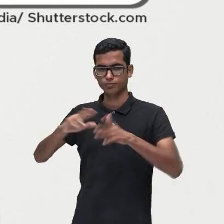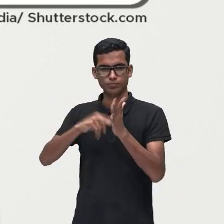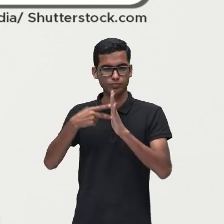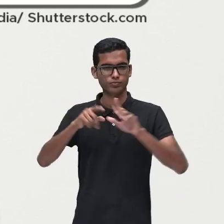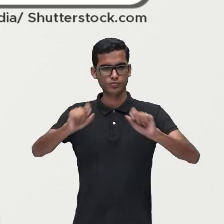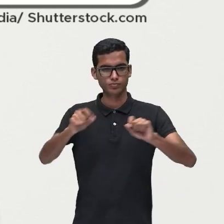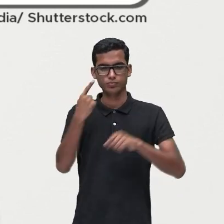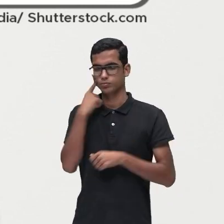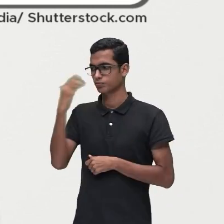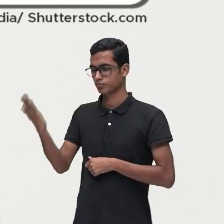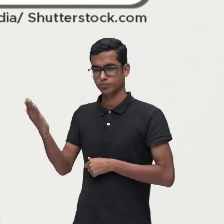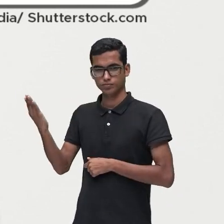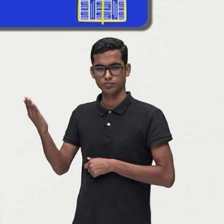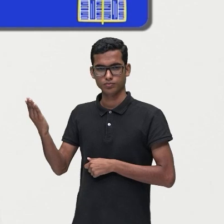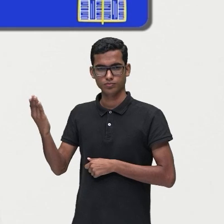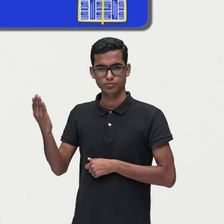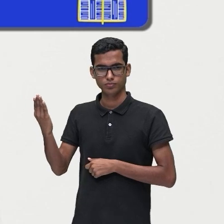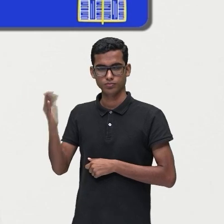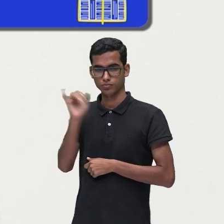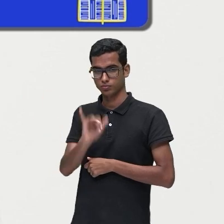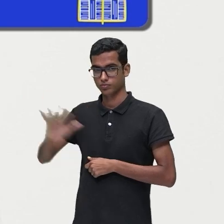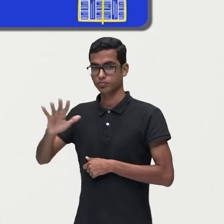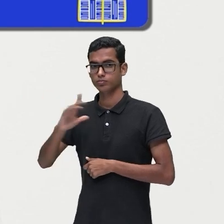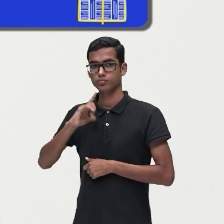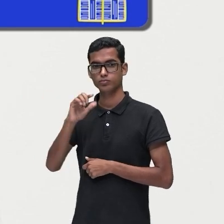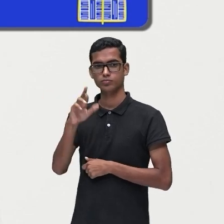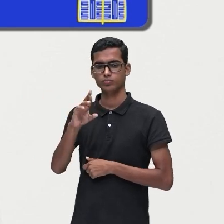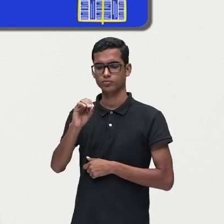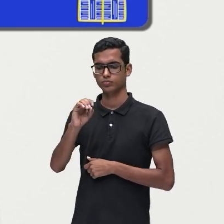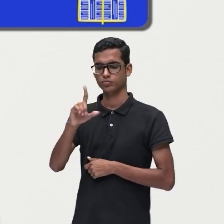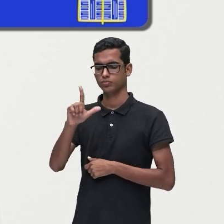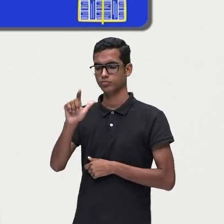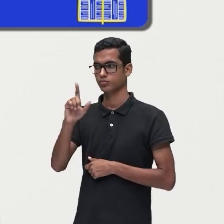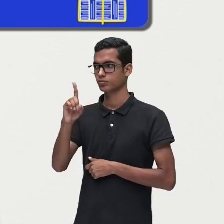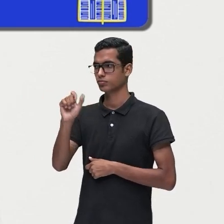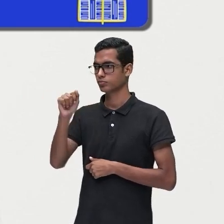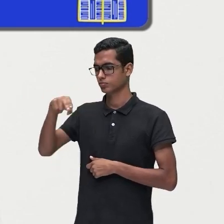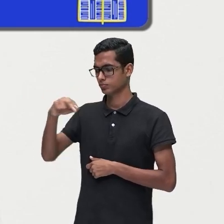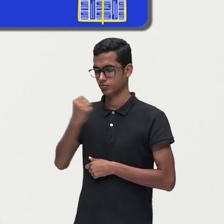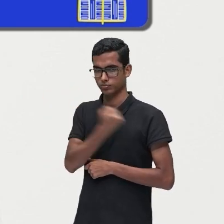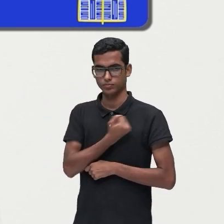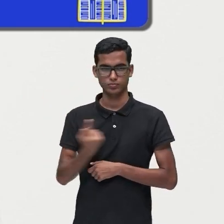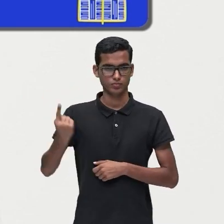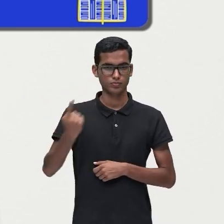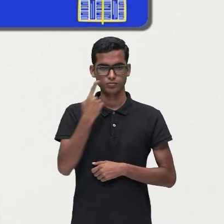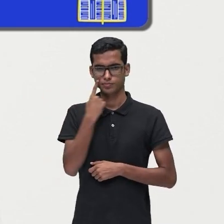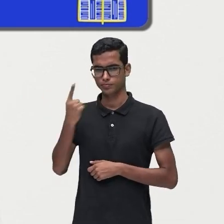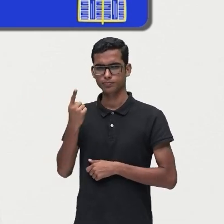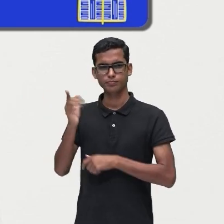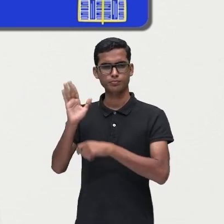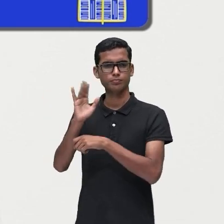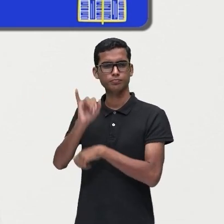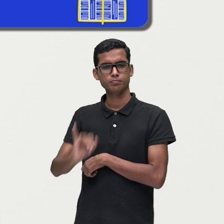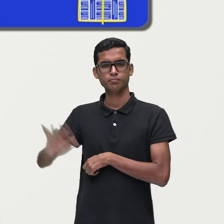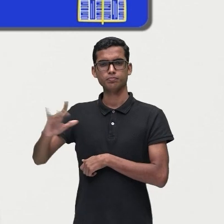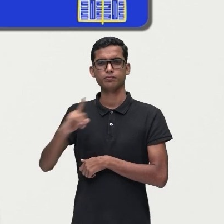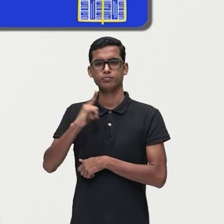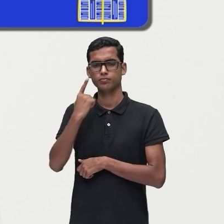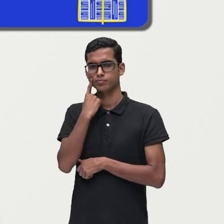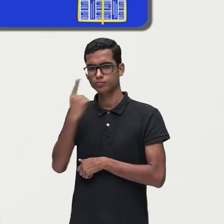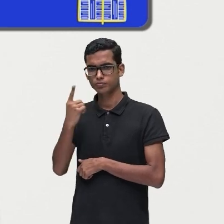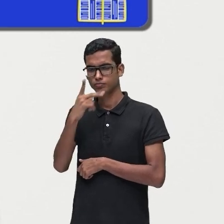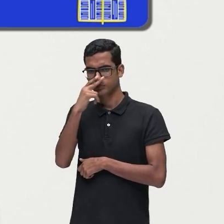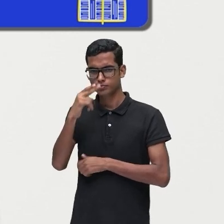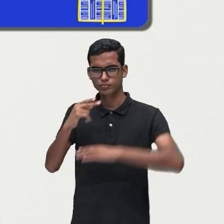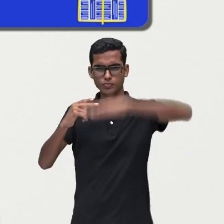a roldana de número 1, verifiquem aí na nossa imagem, está presa no teto, né?